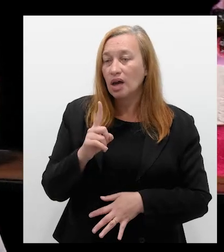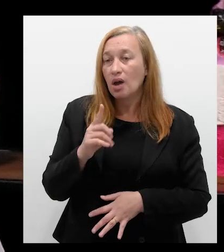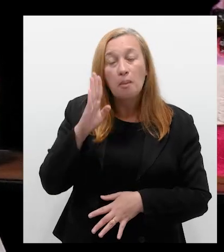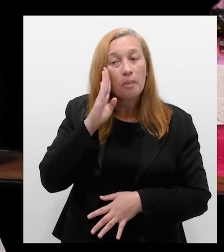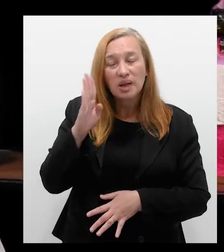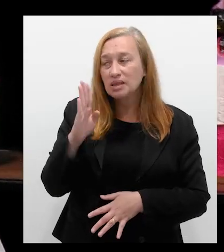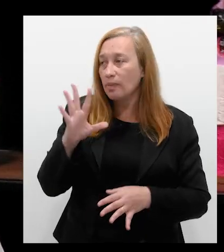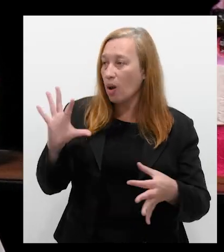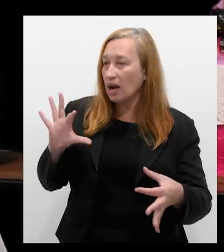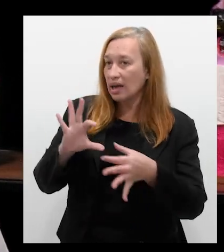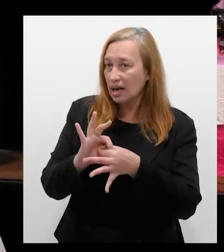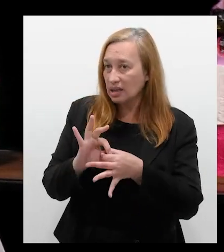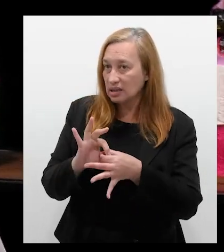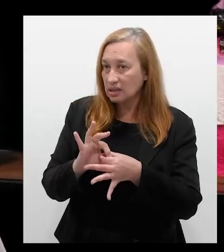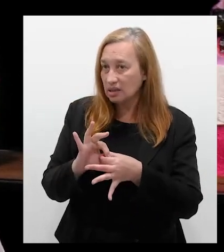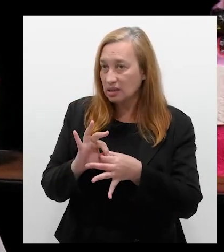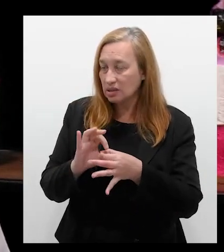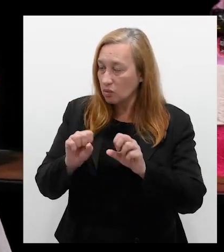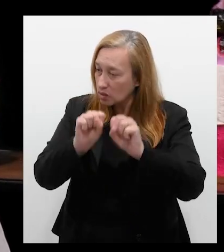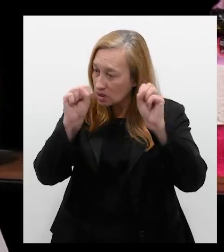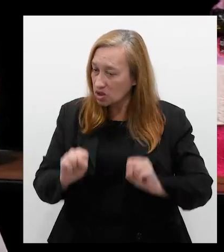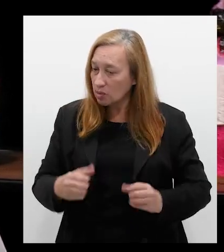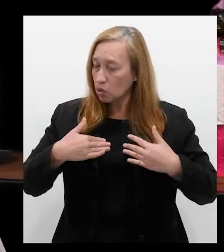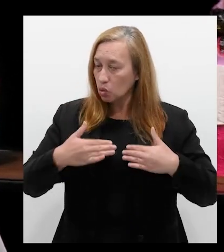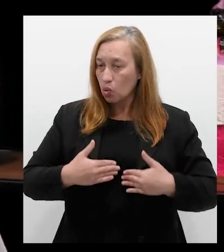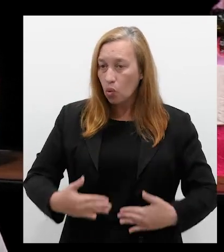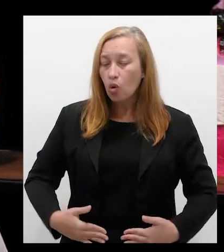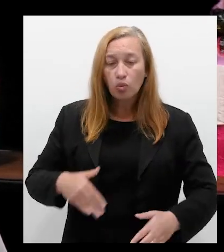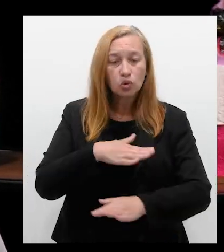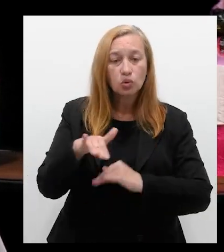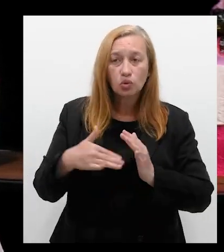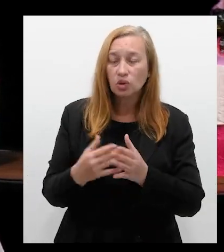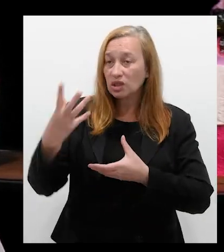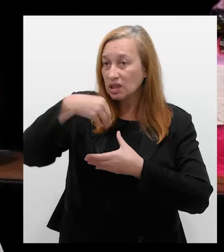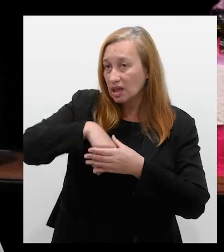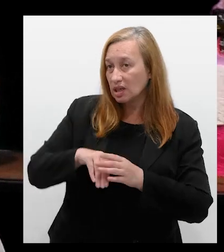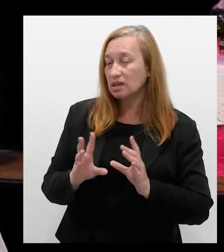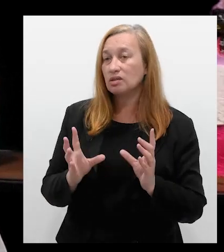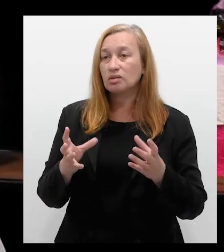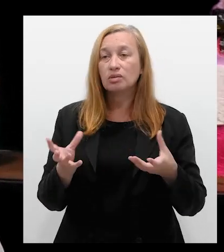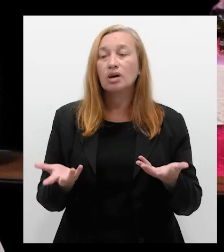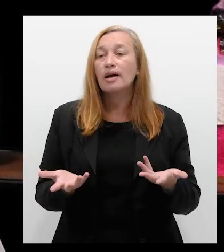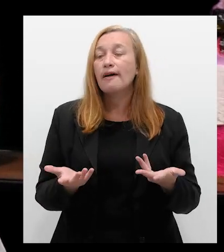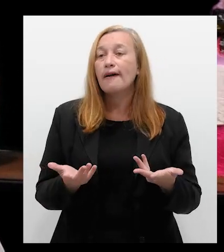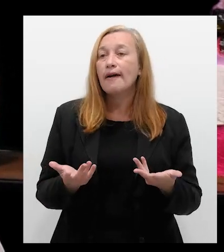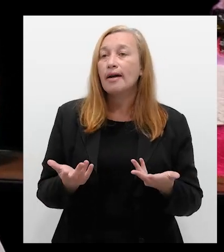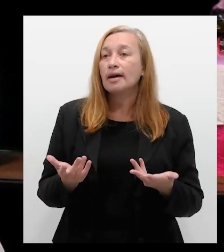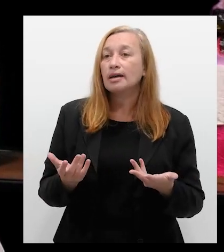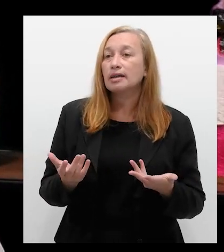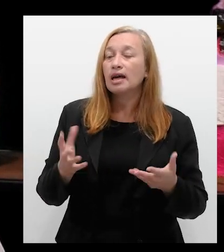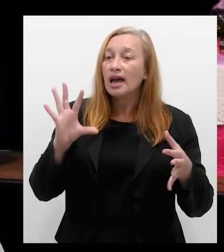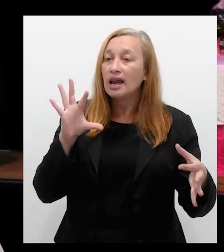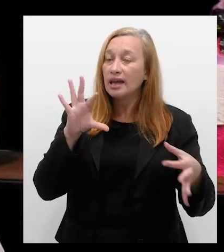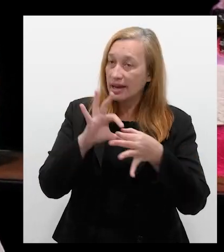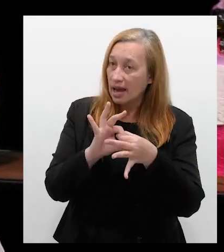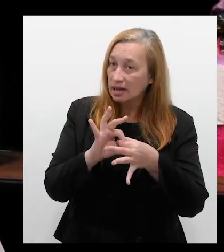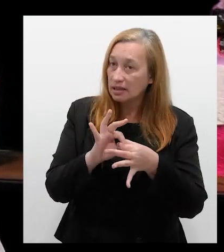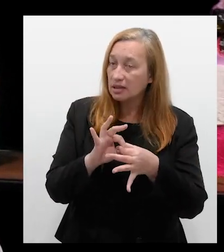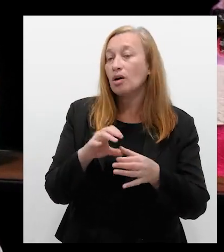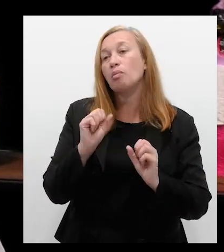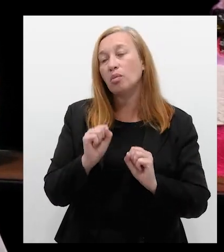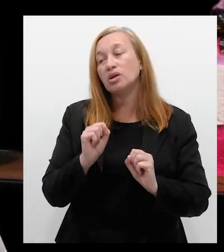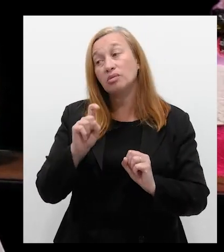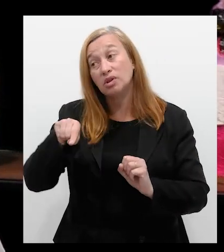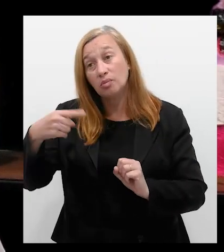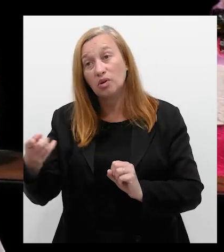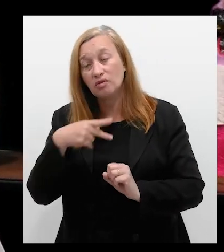boca. A ligação dela com a saúde sistêmica, com a saúde do corpo todo dentro da medicina, ela é altamente ligada, né? Depois a